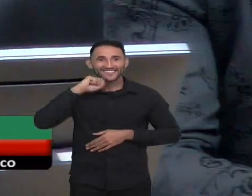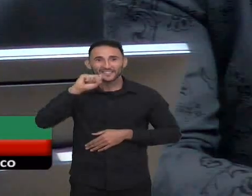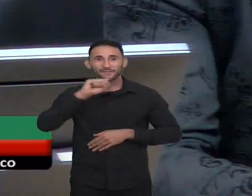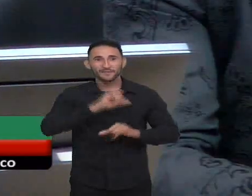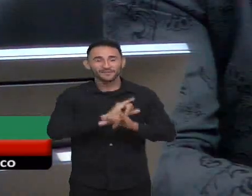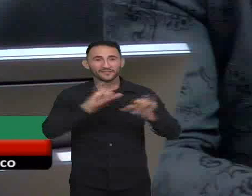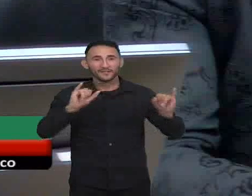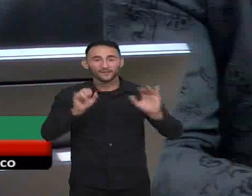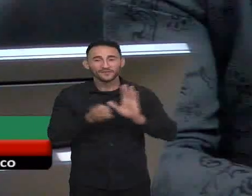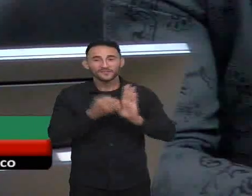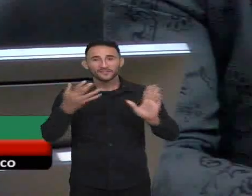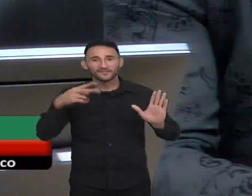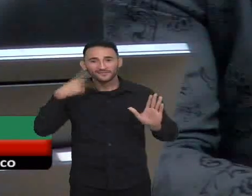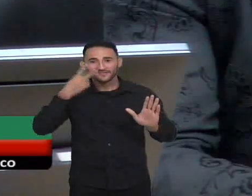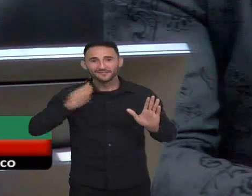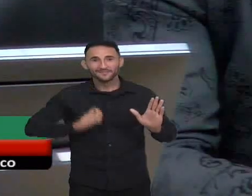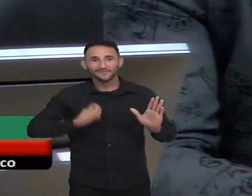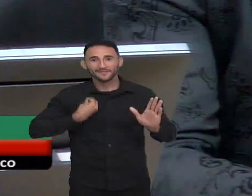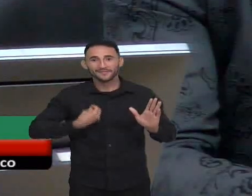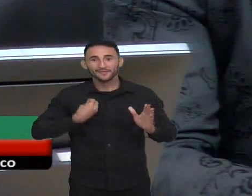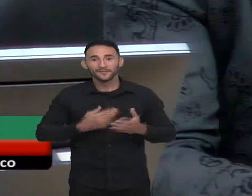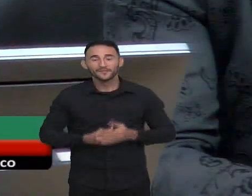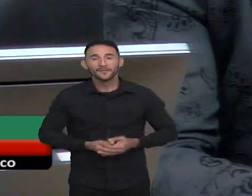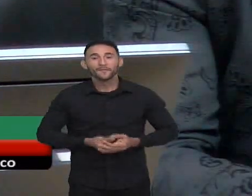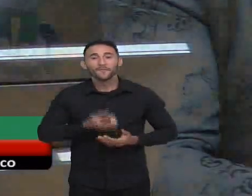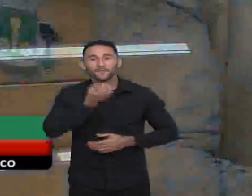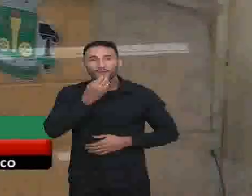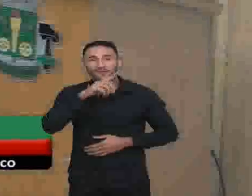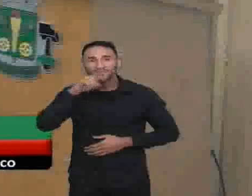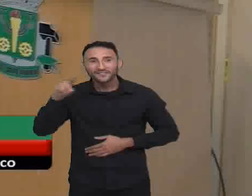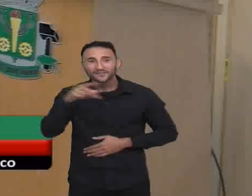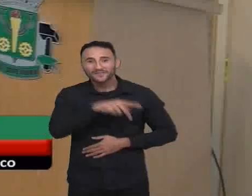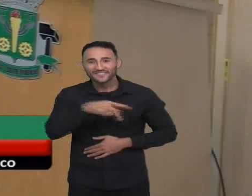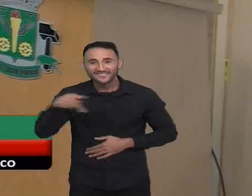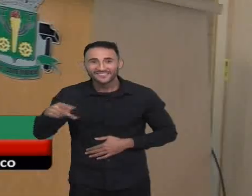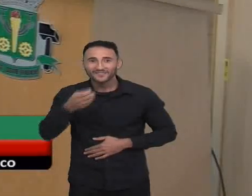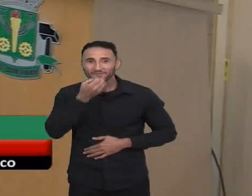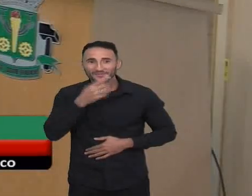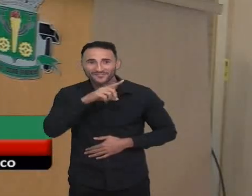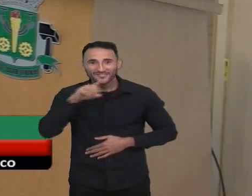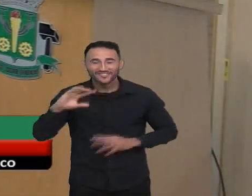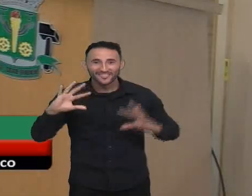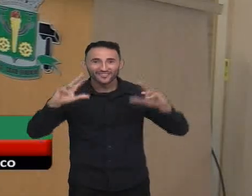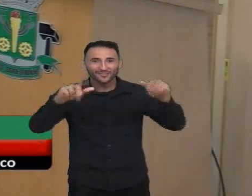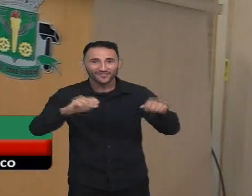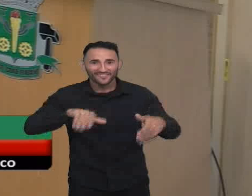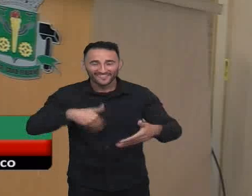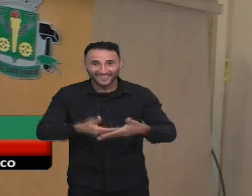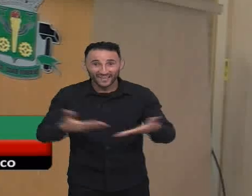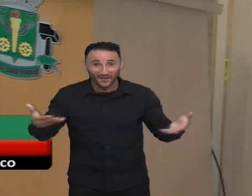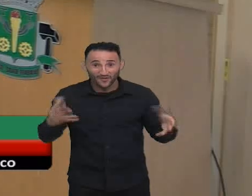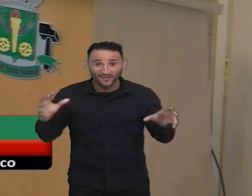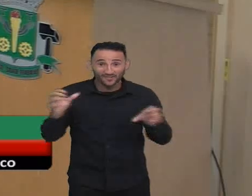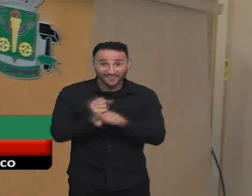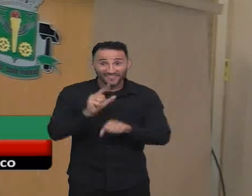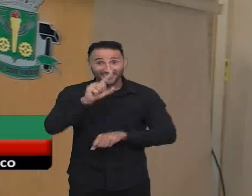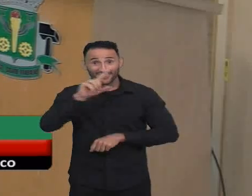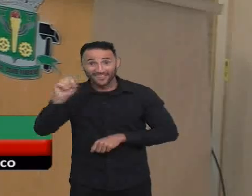anuncie o número de vereadores presentes. Bom dia, senhor presidente. Bom dia a todos. Estamos com 10 vereadores